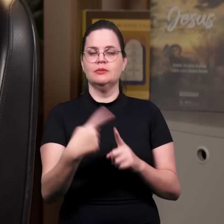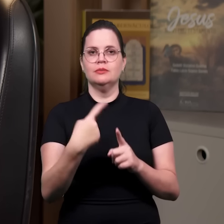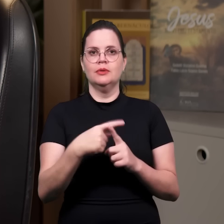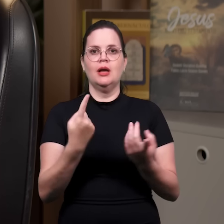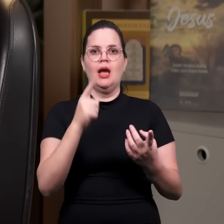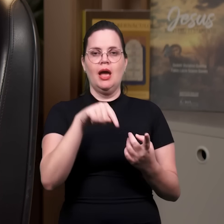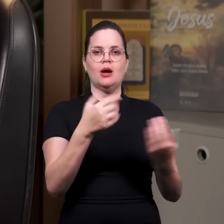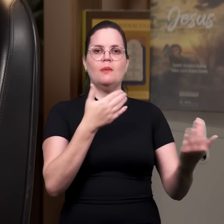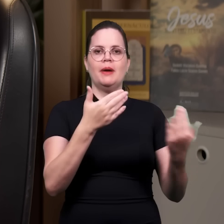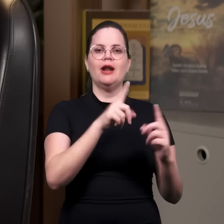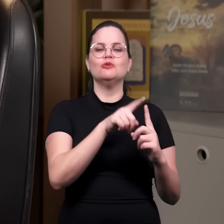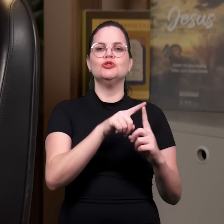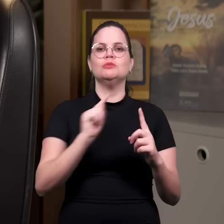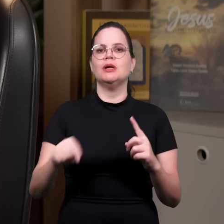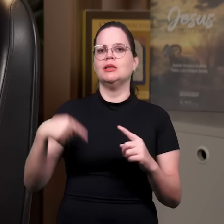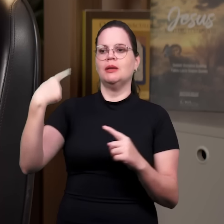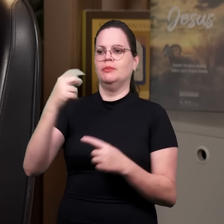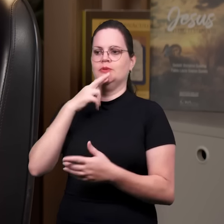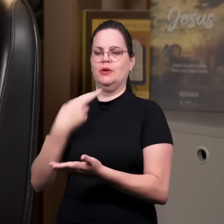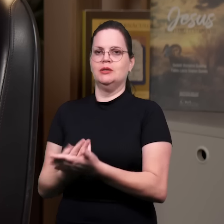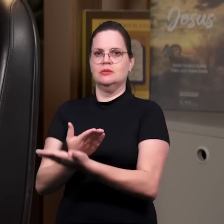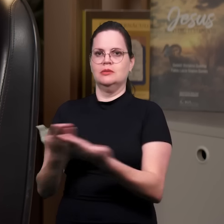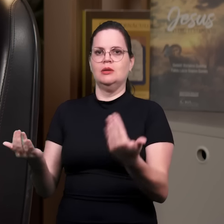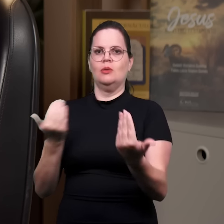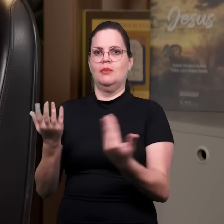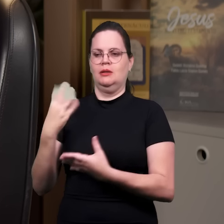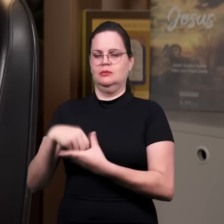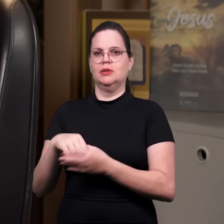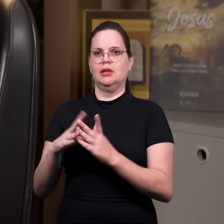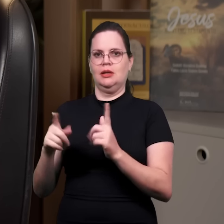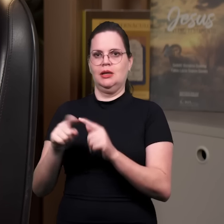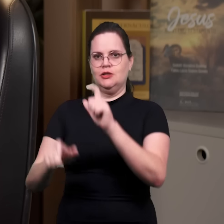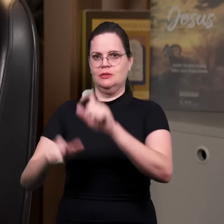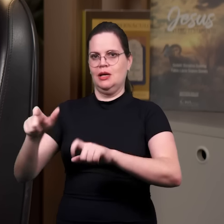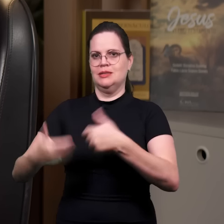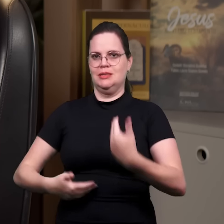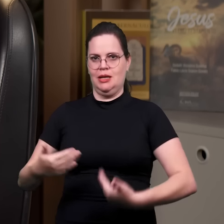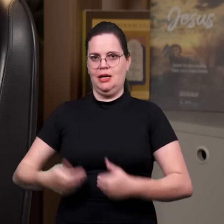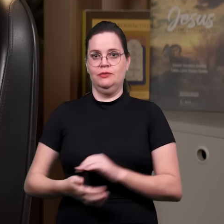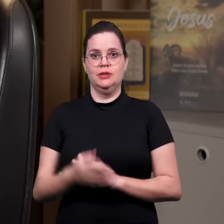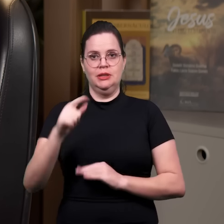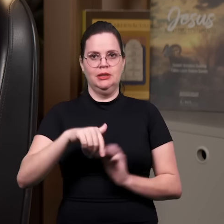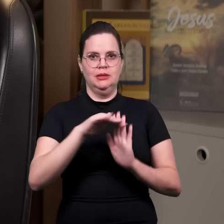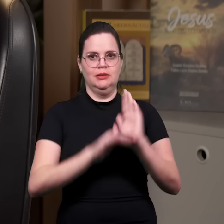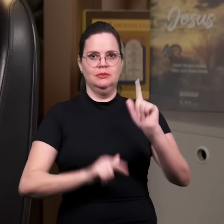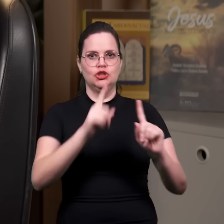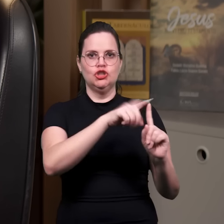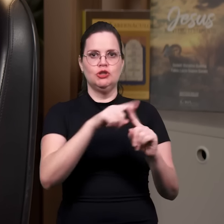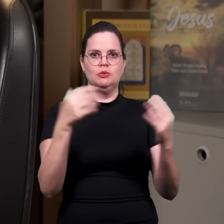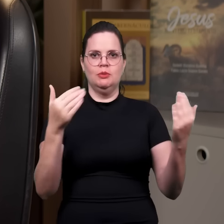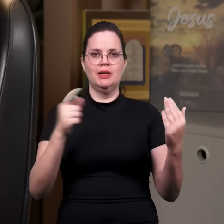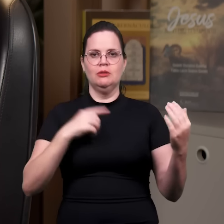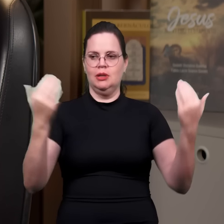Senhor iria fazer, um tipo da igreja, né? Aquilo que o Senhor ia fazer para a igreja. E como é um programa de tipologia bíblica, a gente sempre busca esse